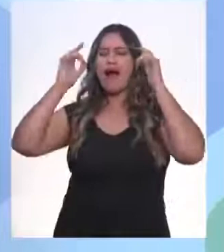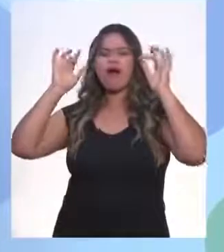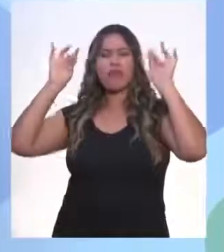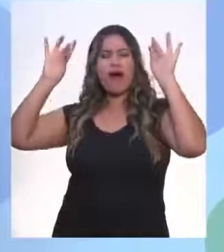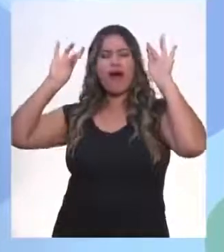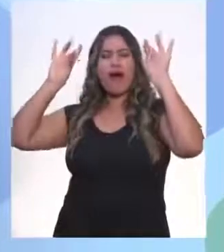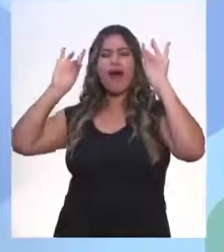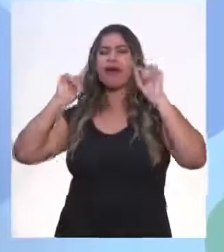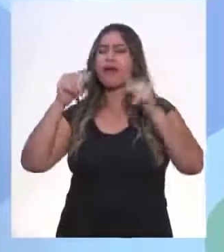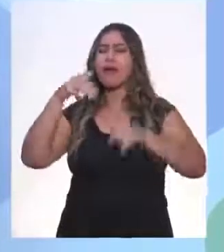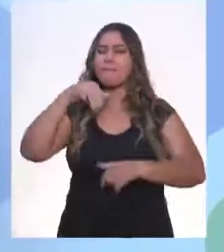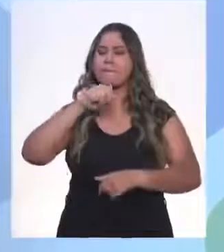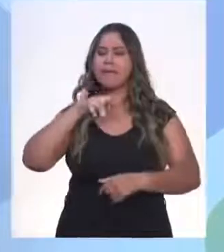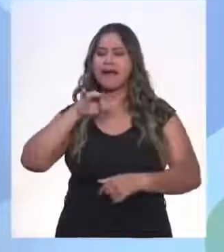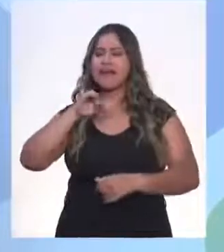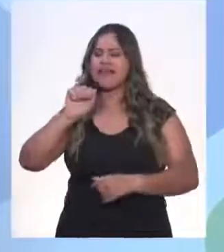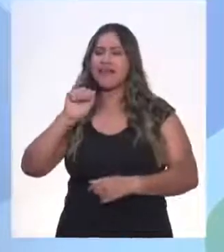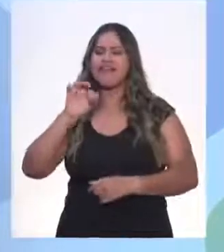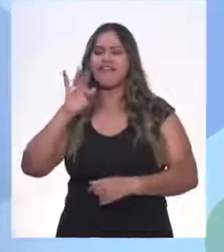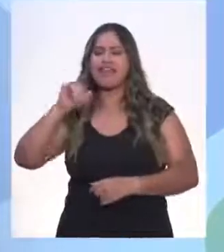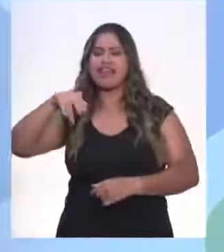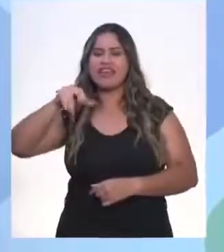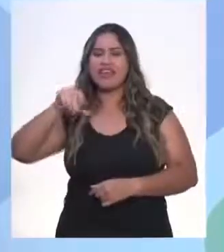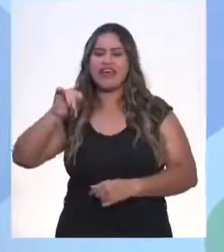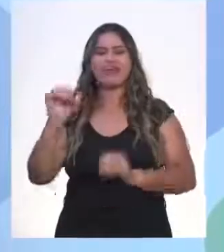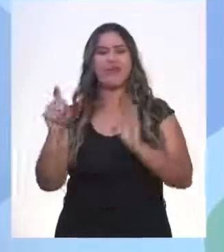tudo, Maria Fernanda de Filo, né?